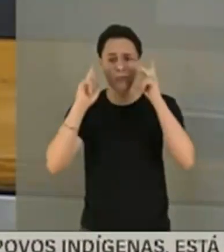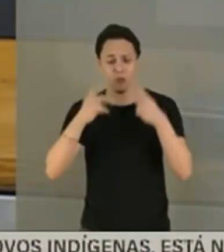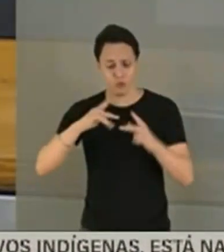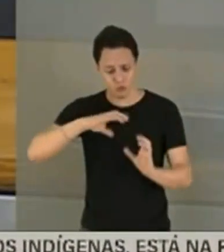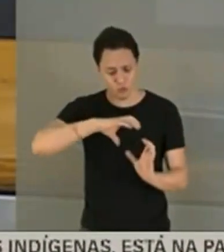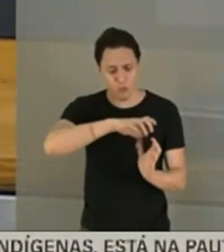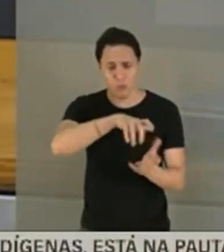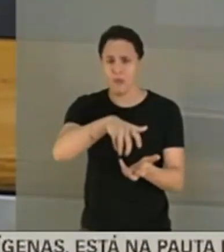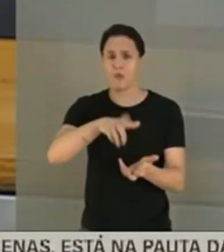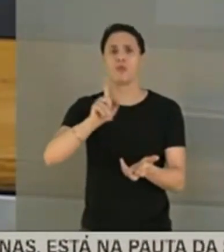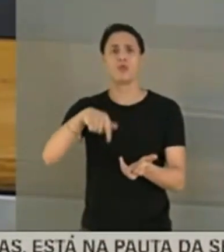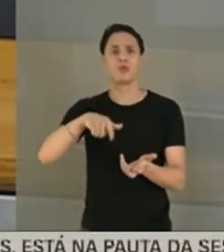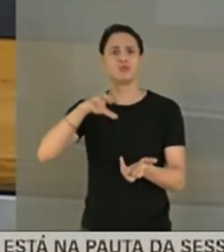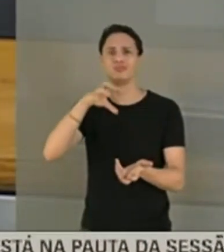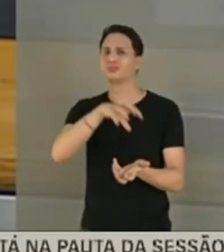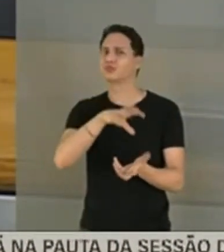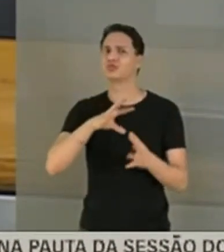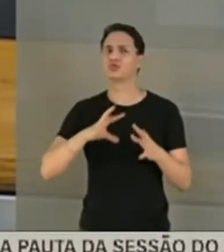na história.